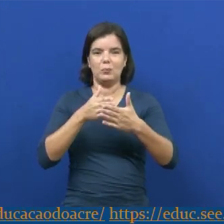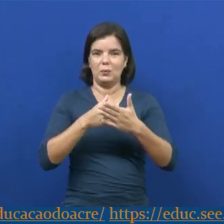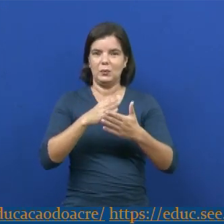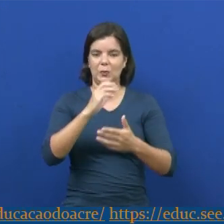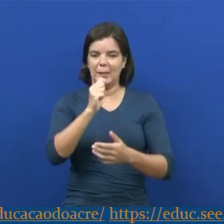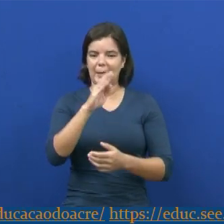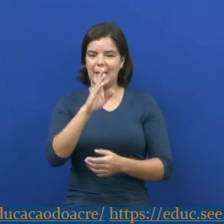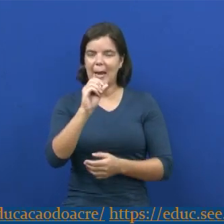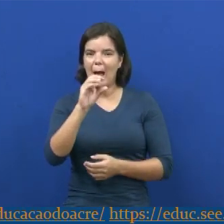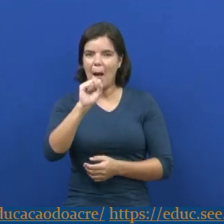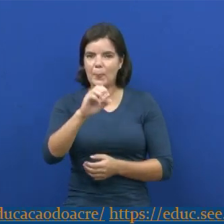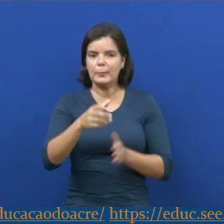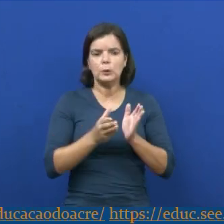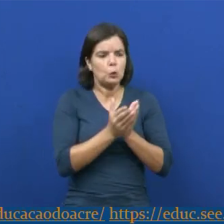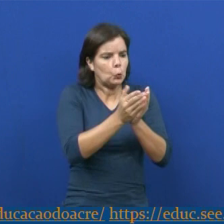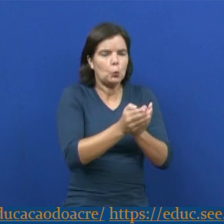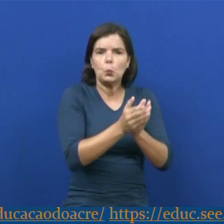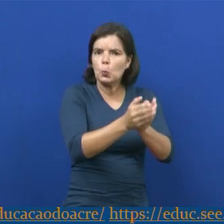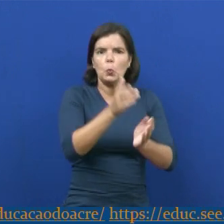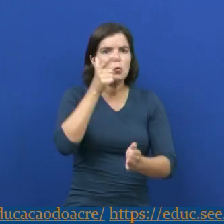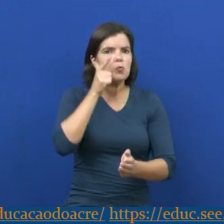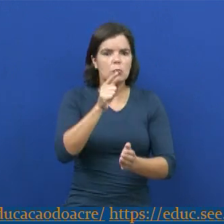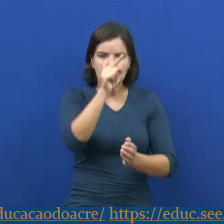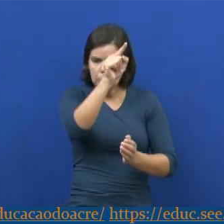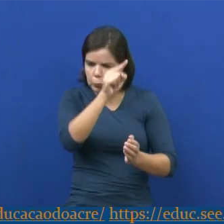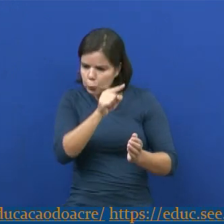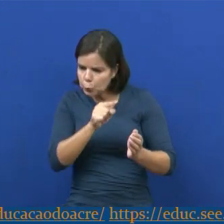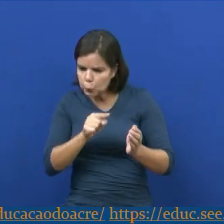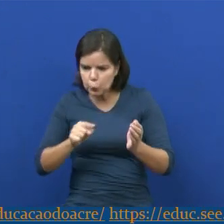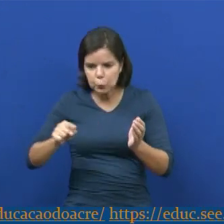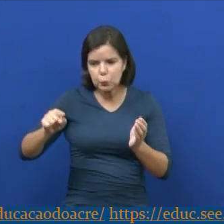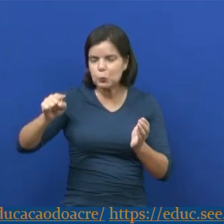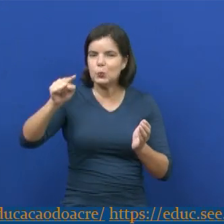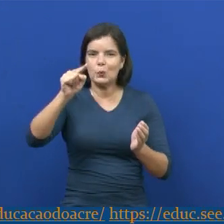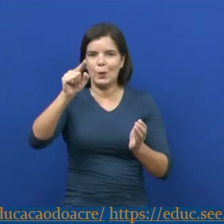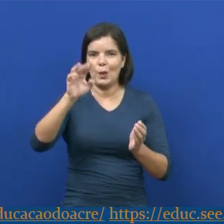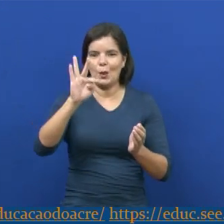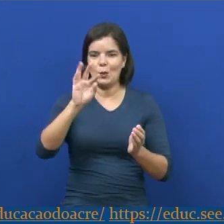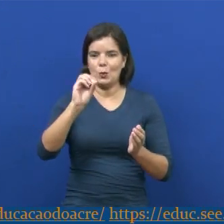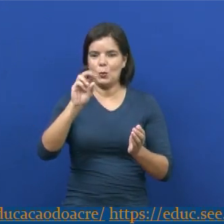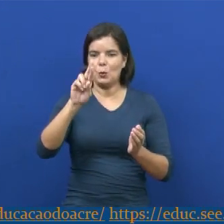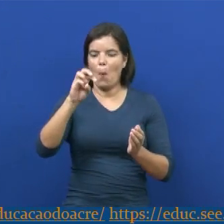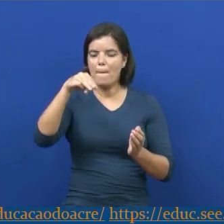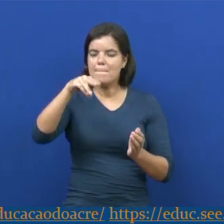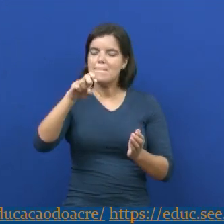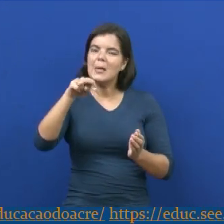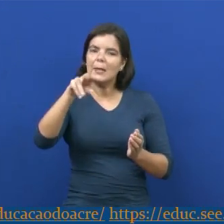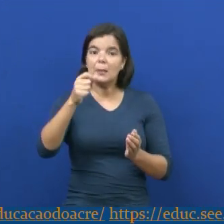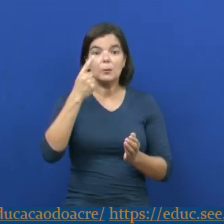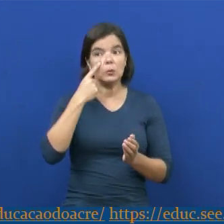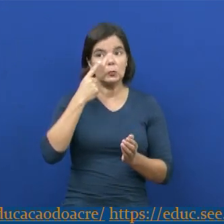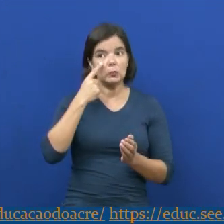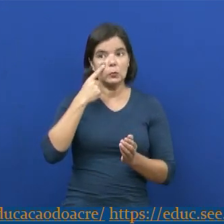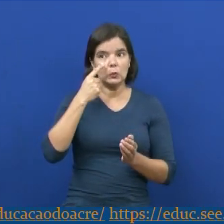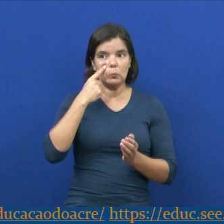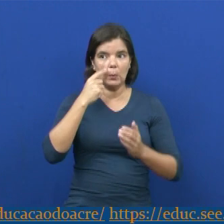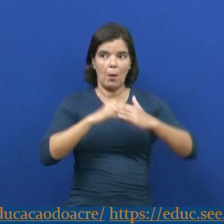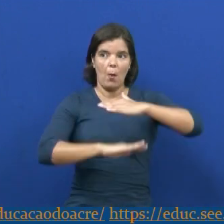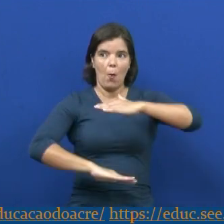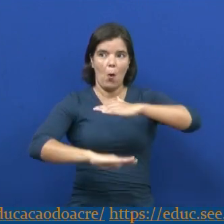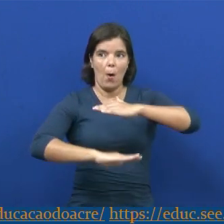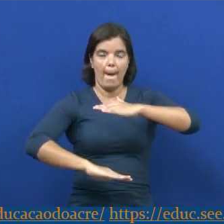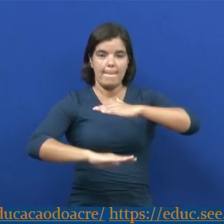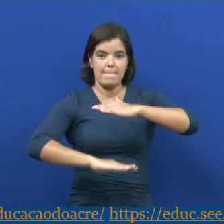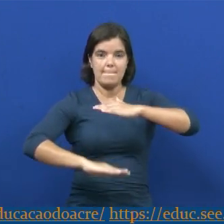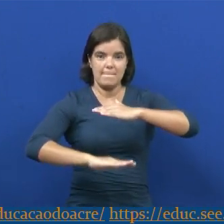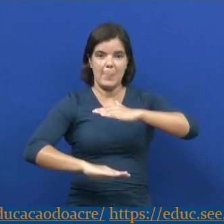Nenhum navegador anteriormente tinha contornado aquele Cabo das Tormentas. Se você observar, bem abaixo do